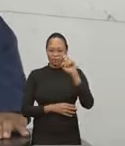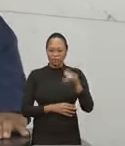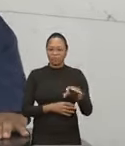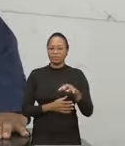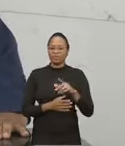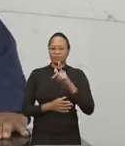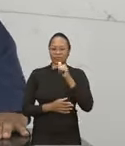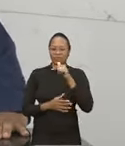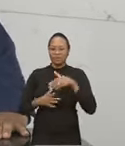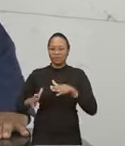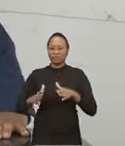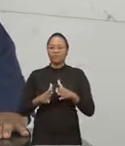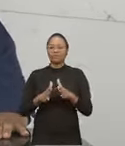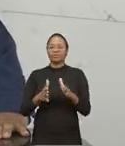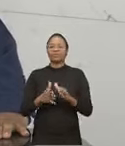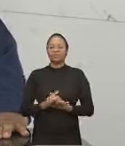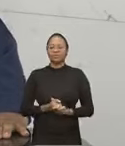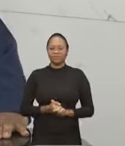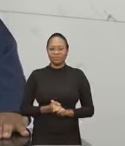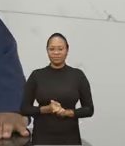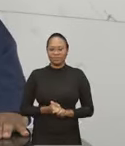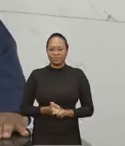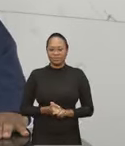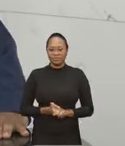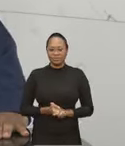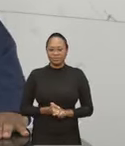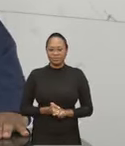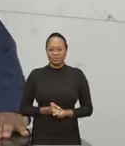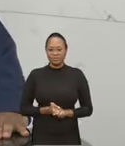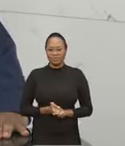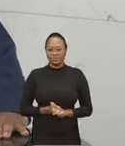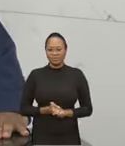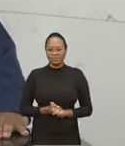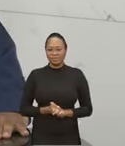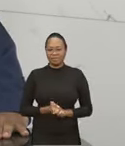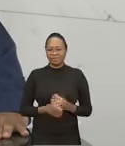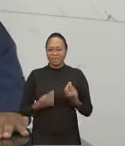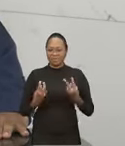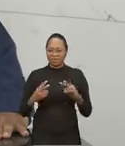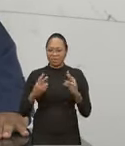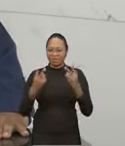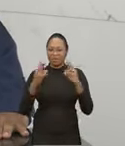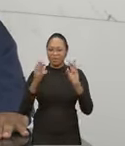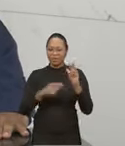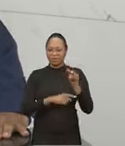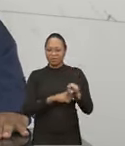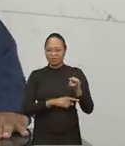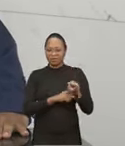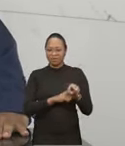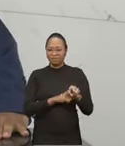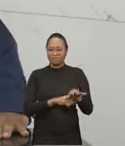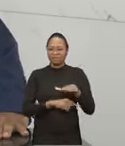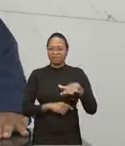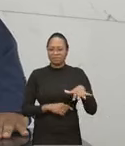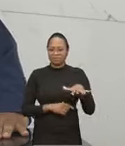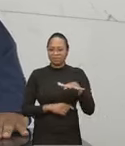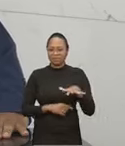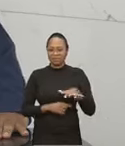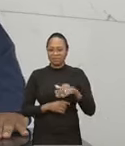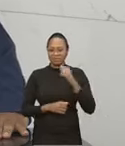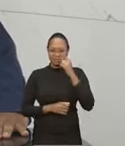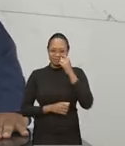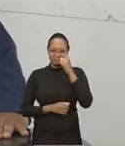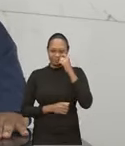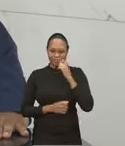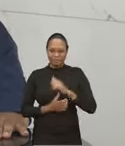rever essa situação aí para que a gente venha dar valor e cuidar daquela nascente que se encontra ali em